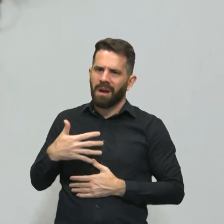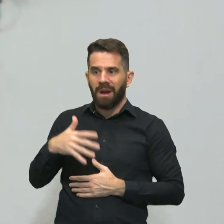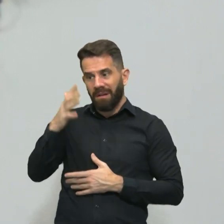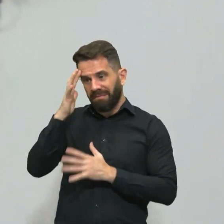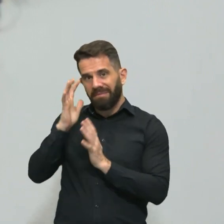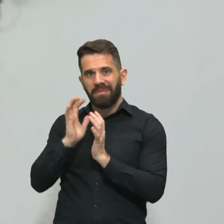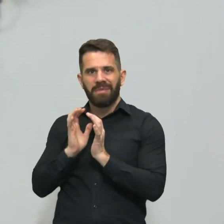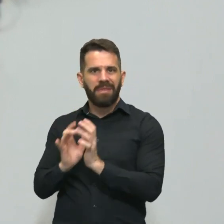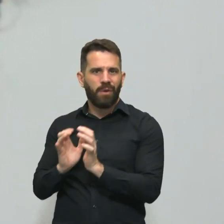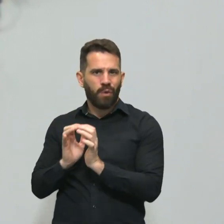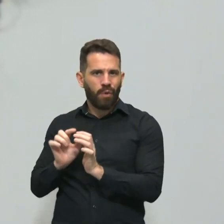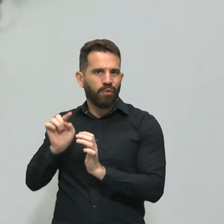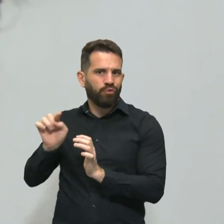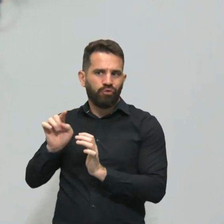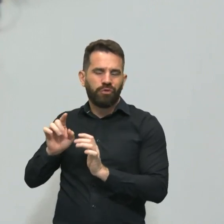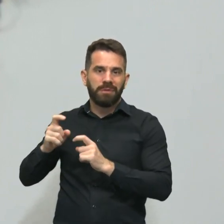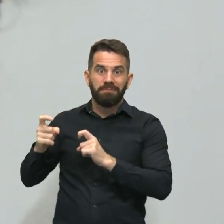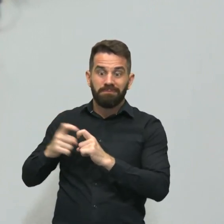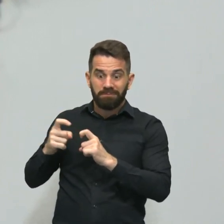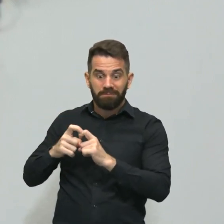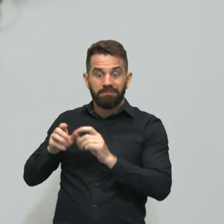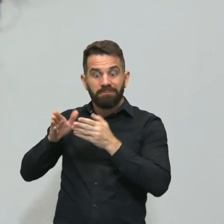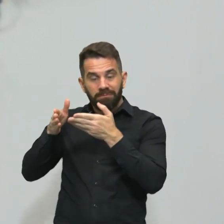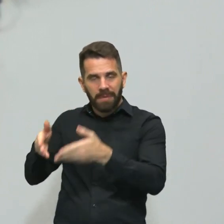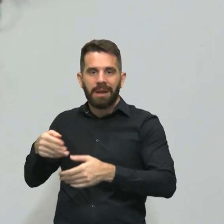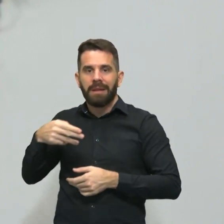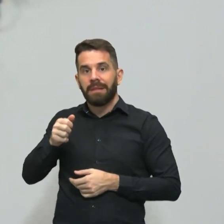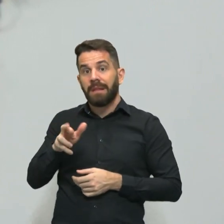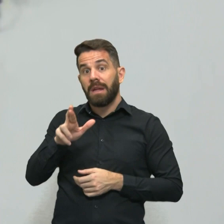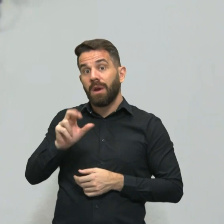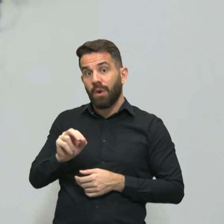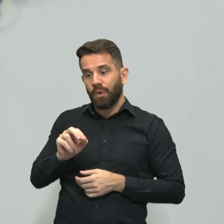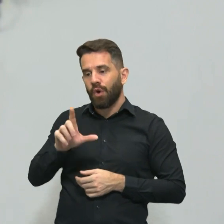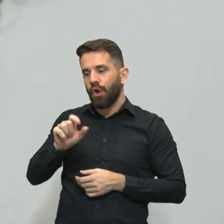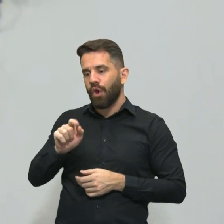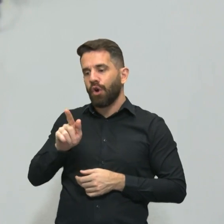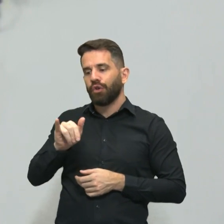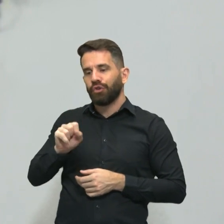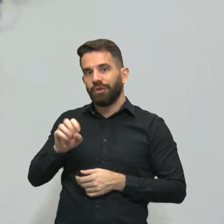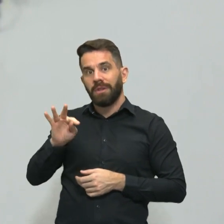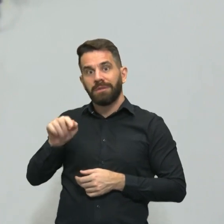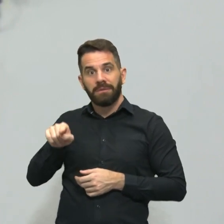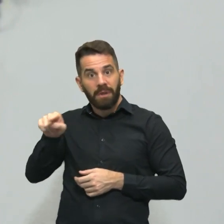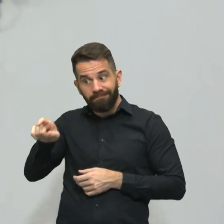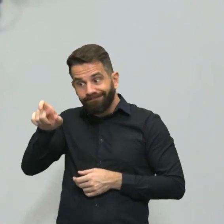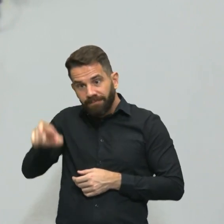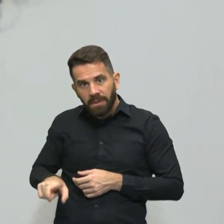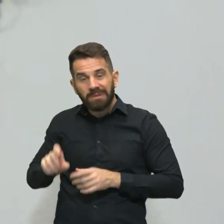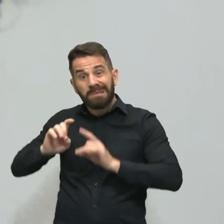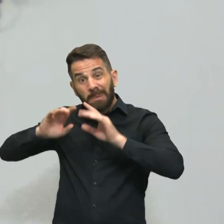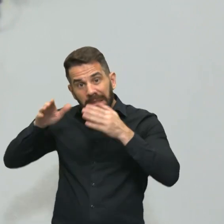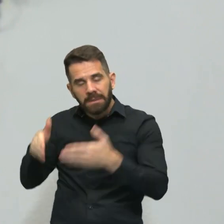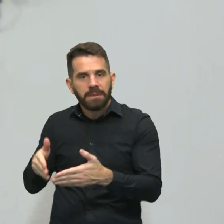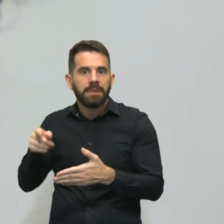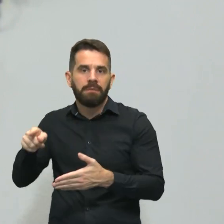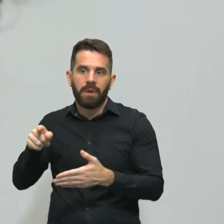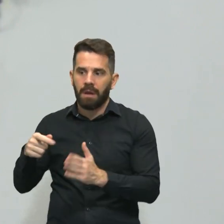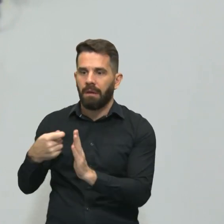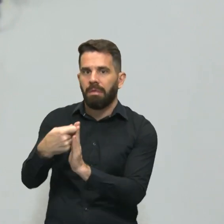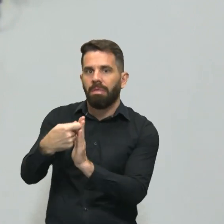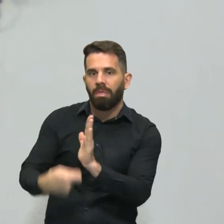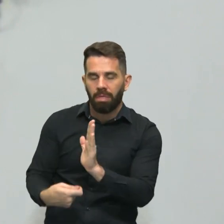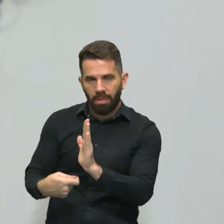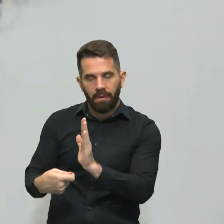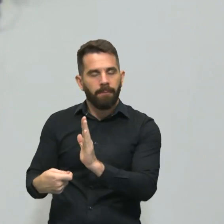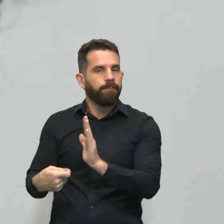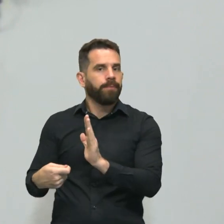uma sessão com o meu neurologista, para poder estar realizando isso, não é barata, e mesmo que faça por